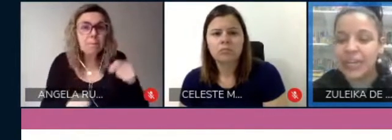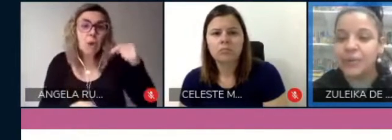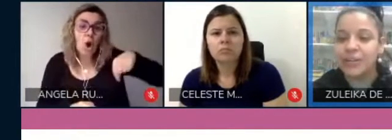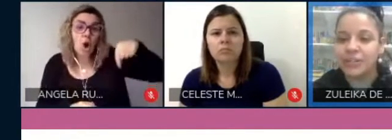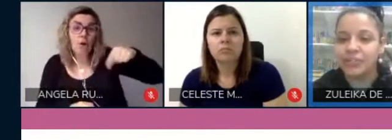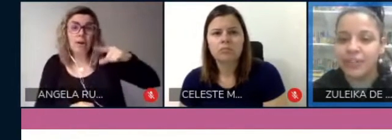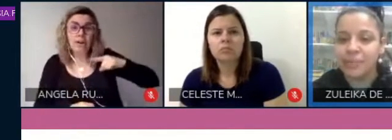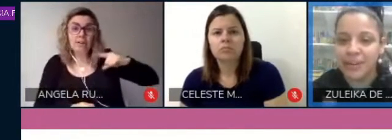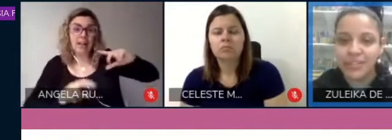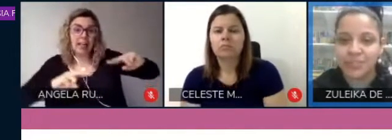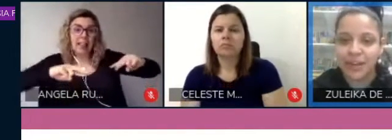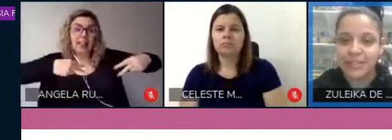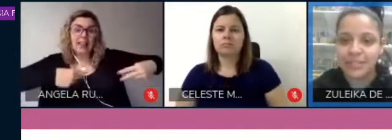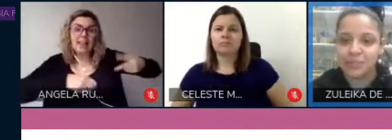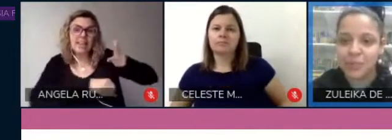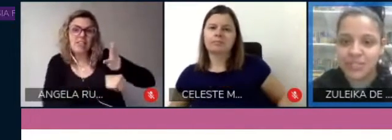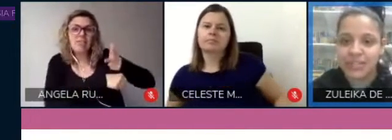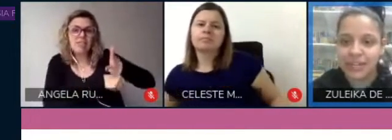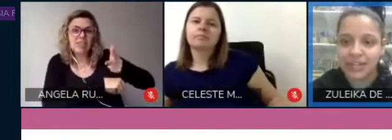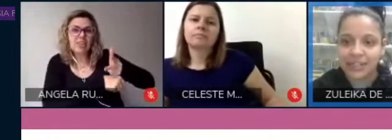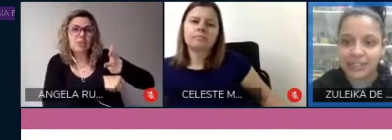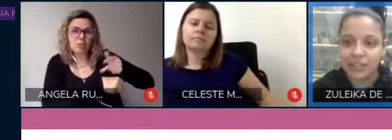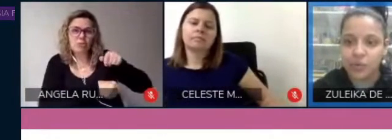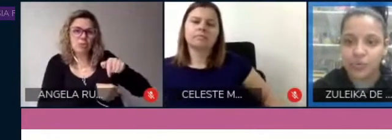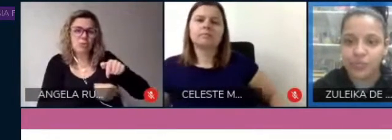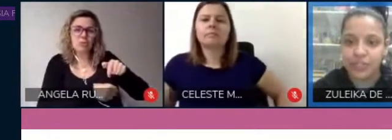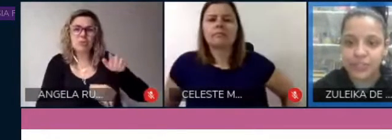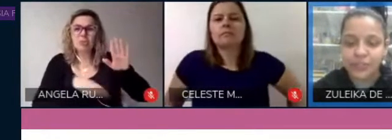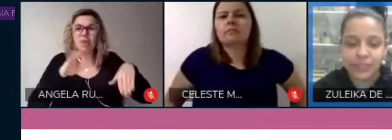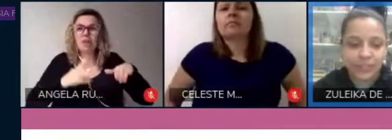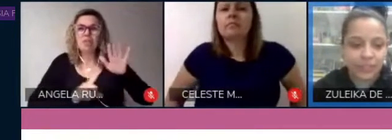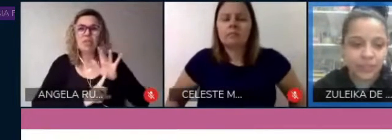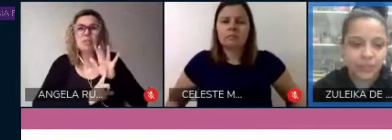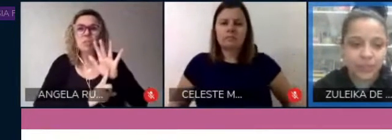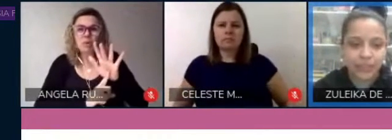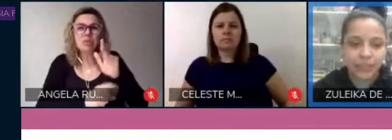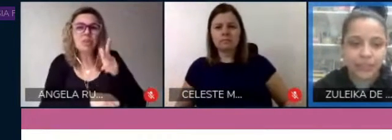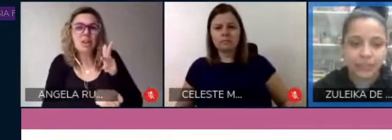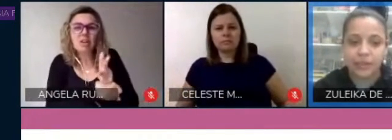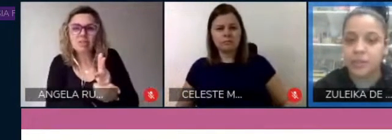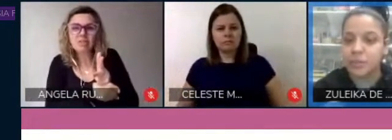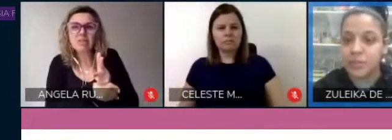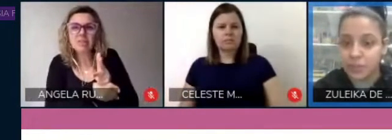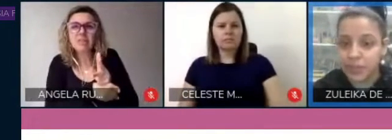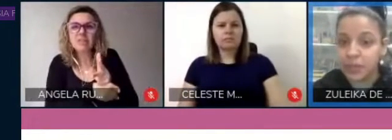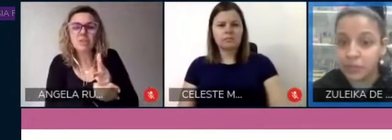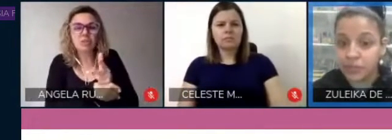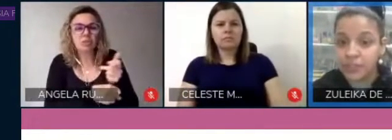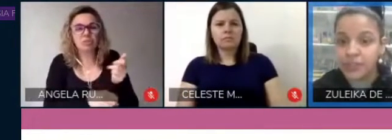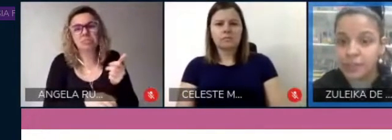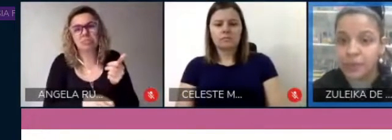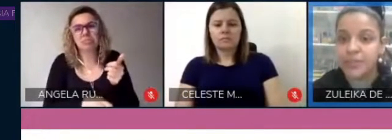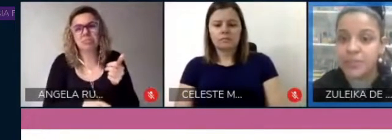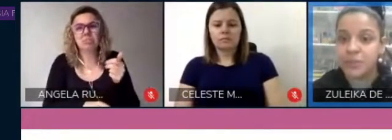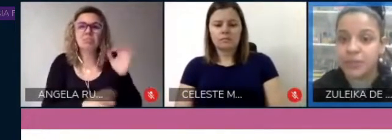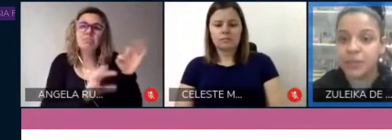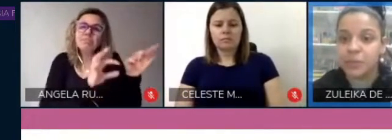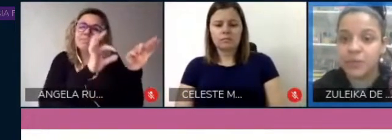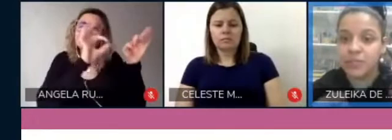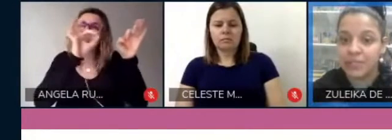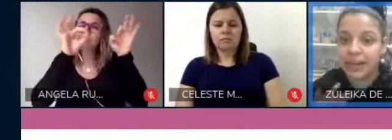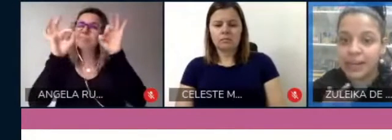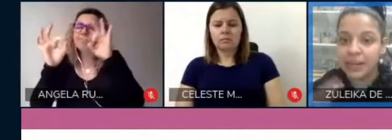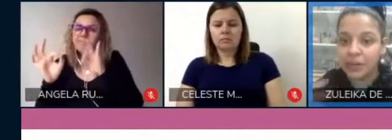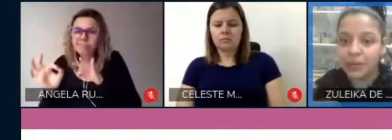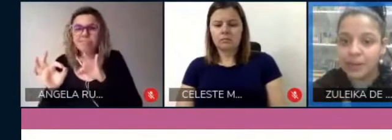colocou ali, eu acho que fica mais fácil mostrar o vídeo do que as pessoas verem o vídeo depois